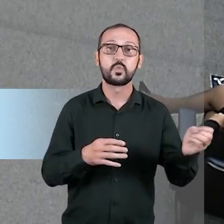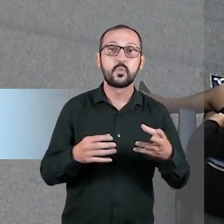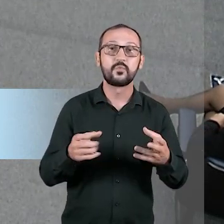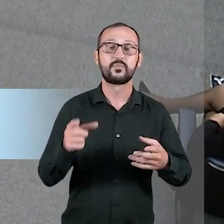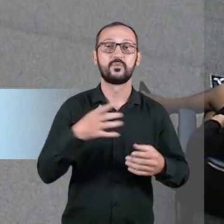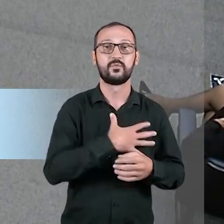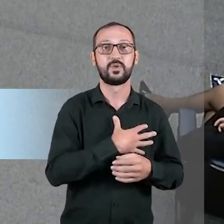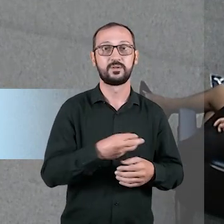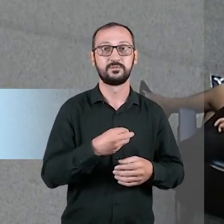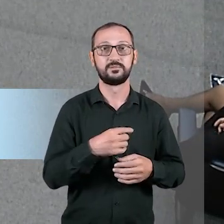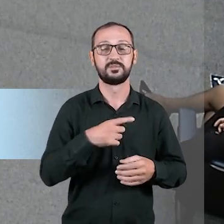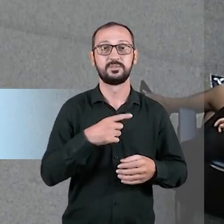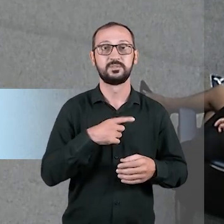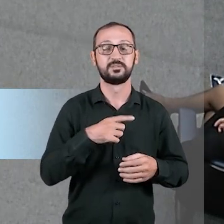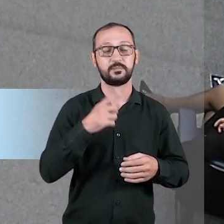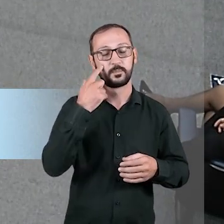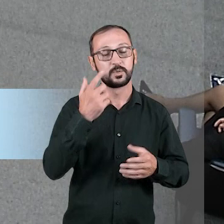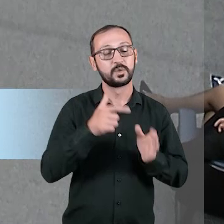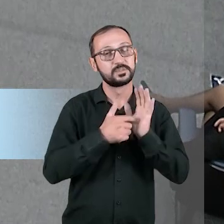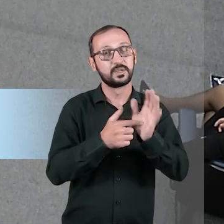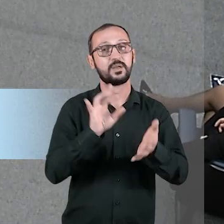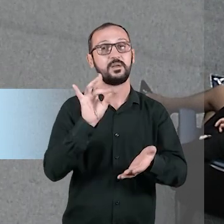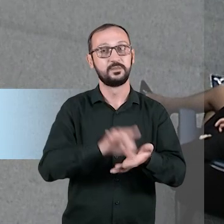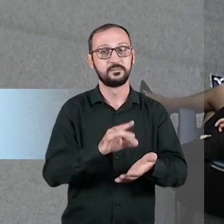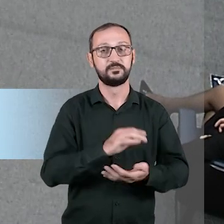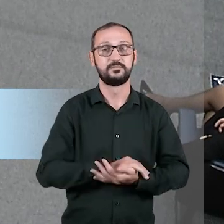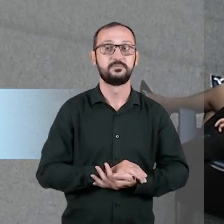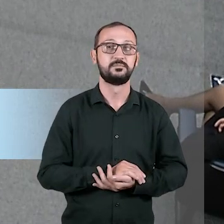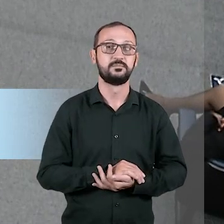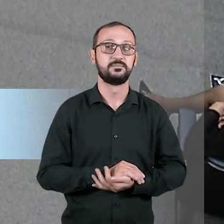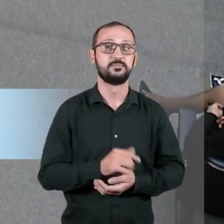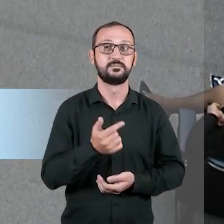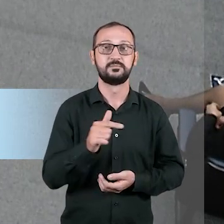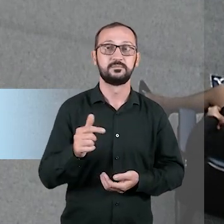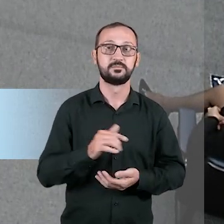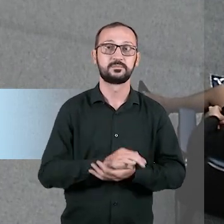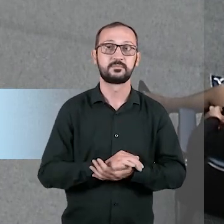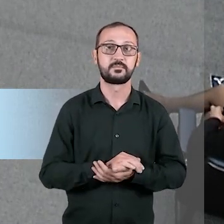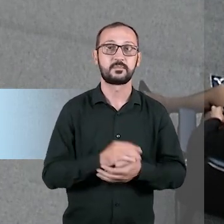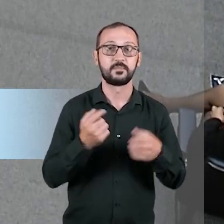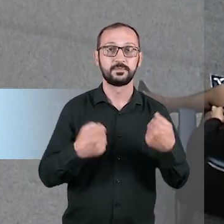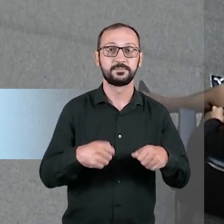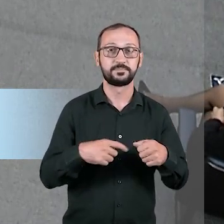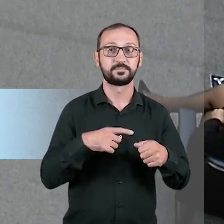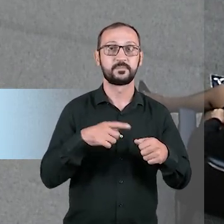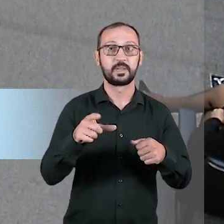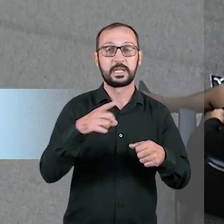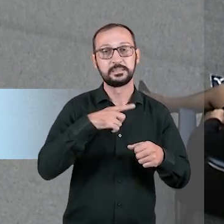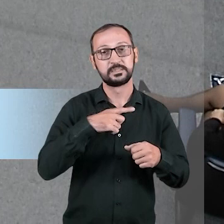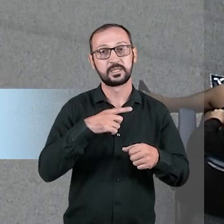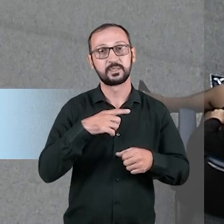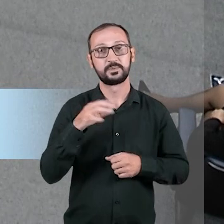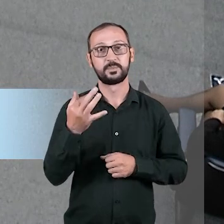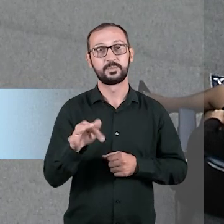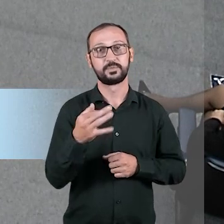novo filho, né, e trabalhar diante dessa realidade. Não tem como. Só que tem que ouvi-la. Ela tem